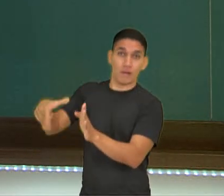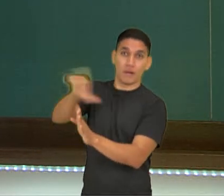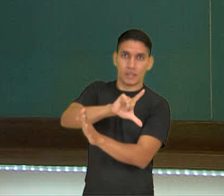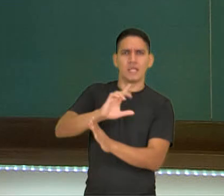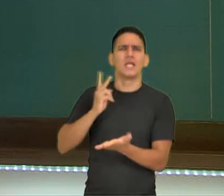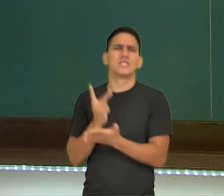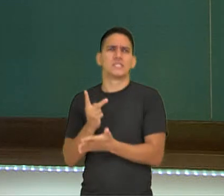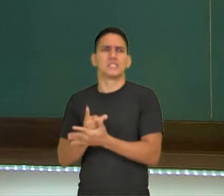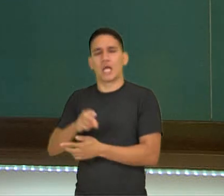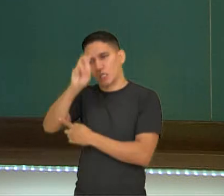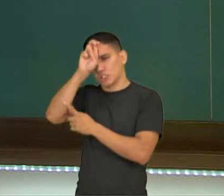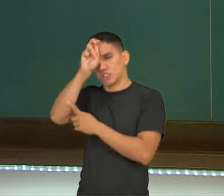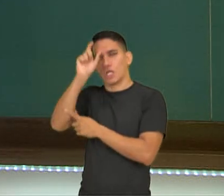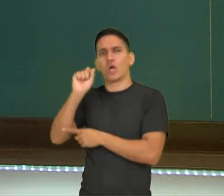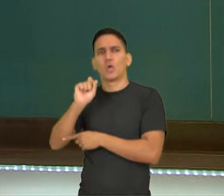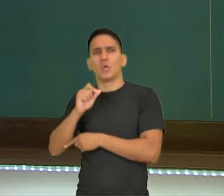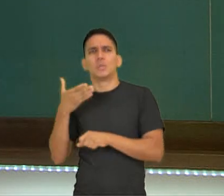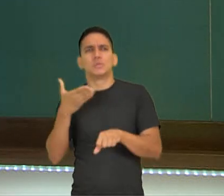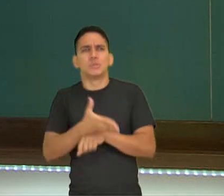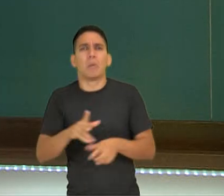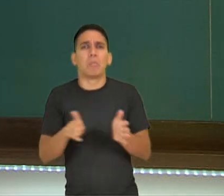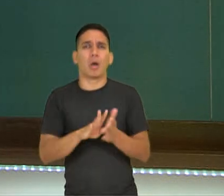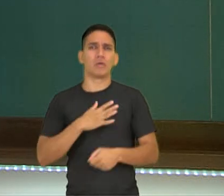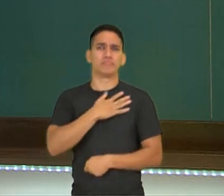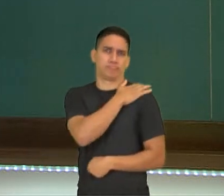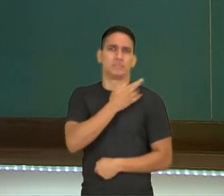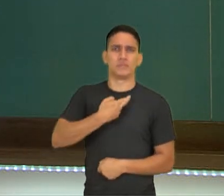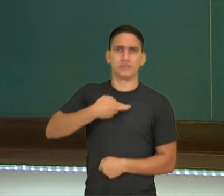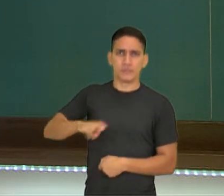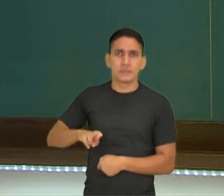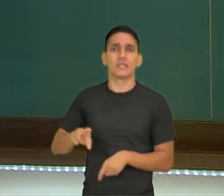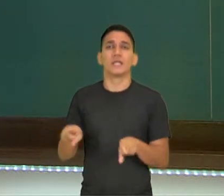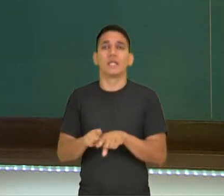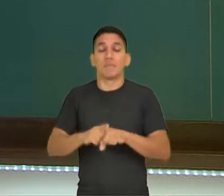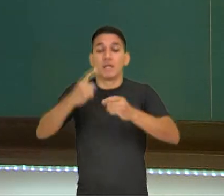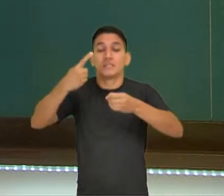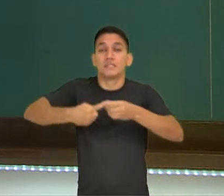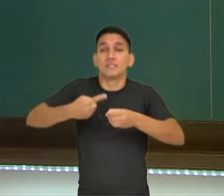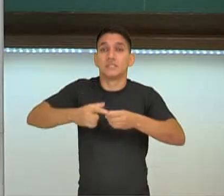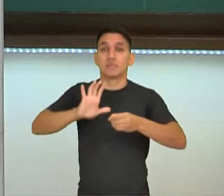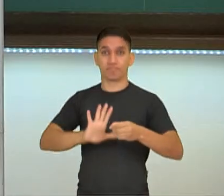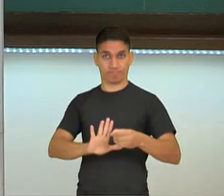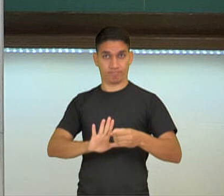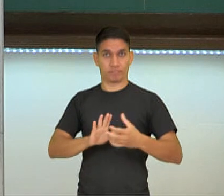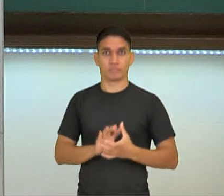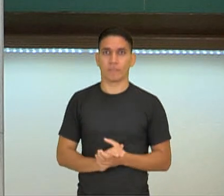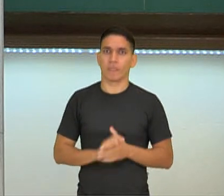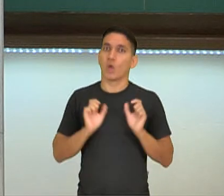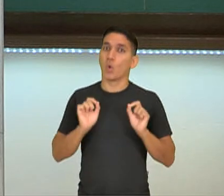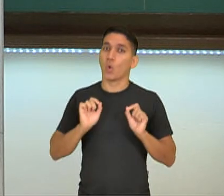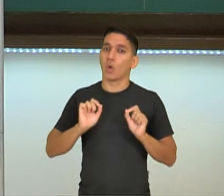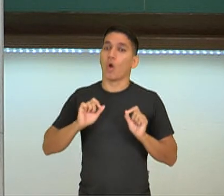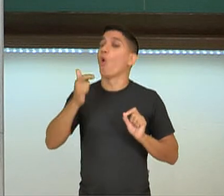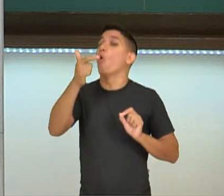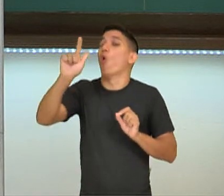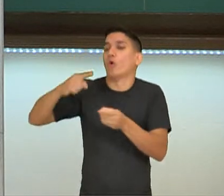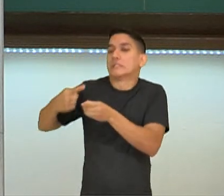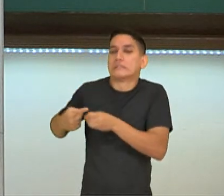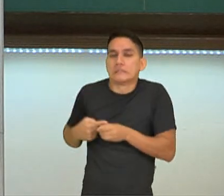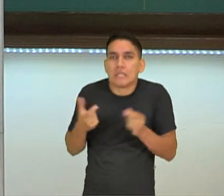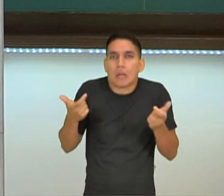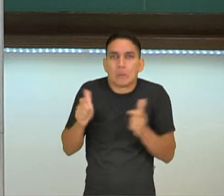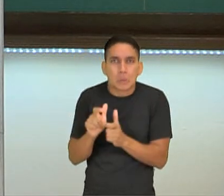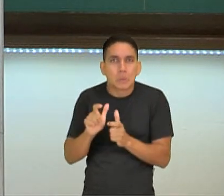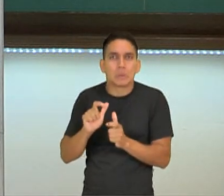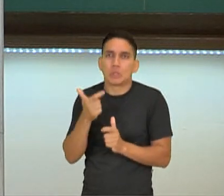forças política, militar e religiosa, inclusive, numa cidade. Não quer dizer que não haviam outras pequenas cidades